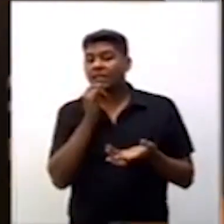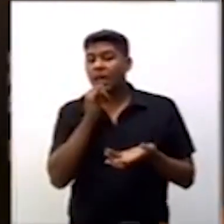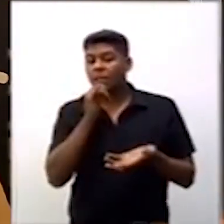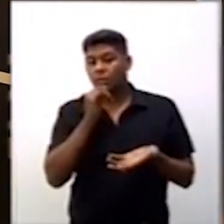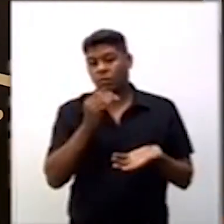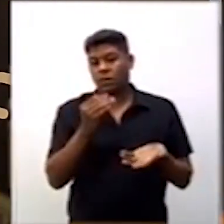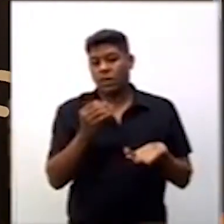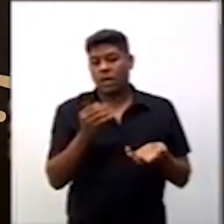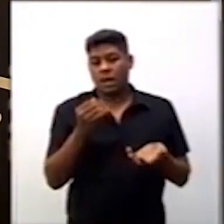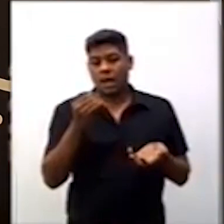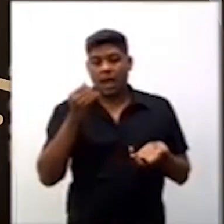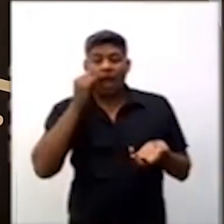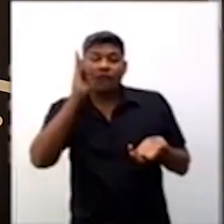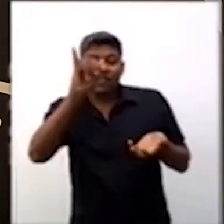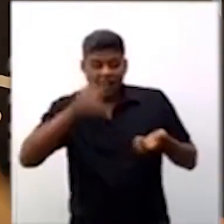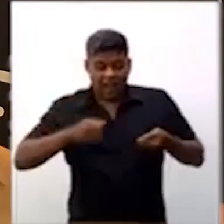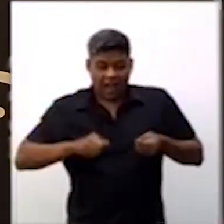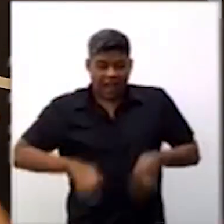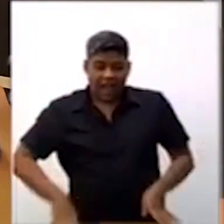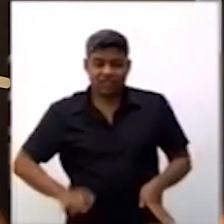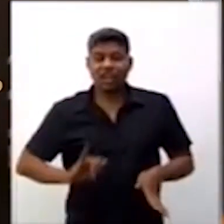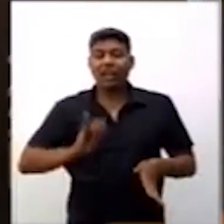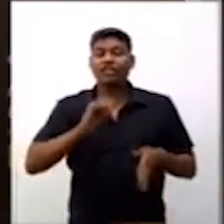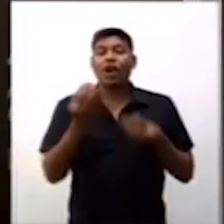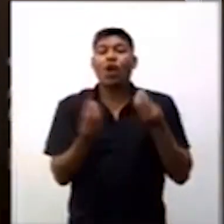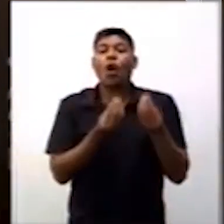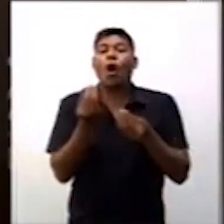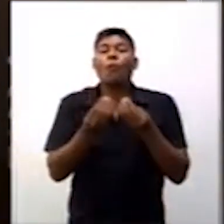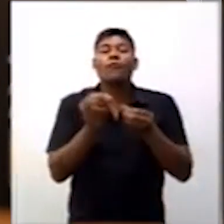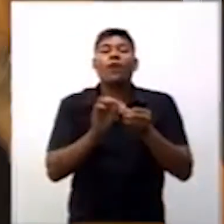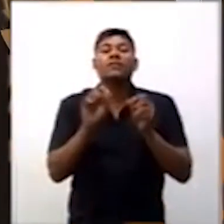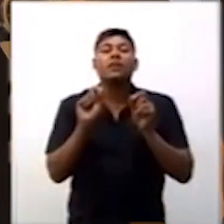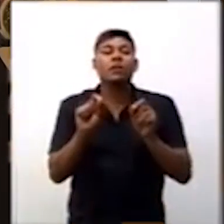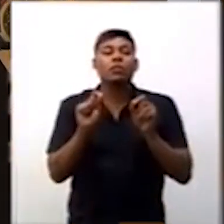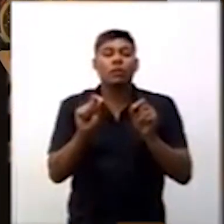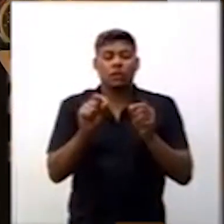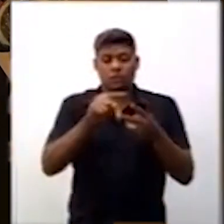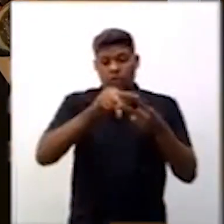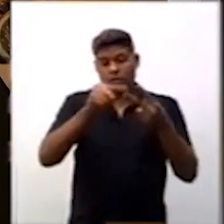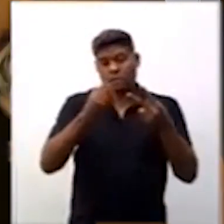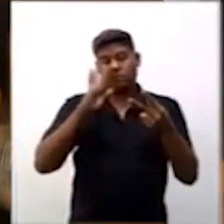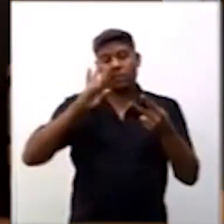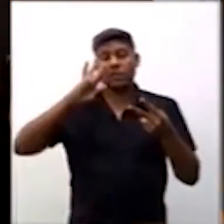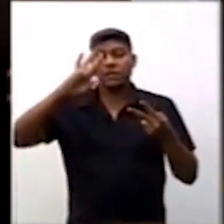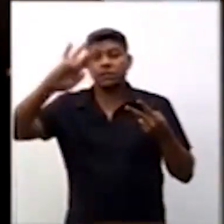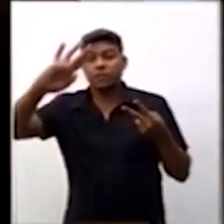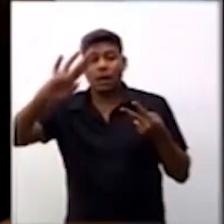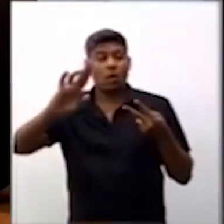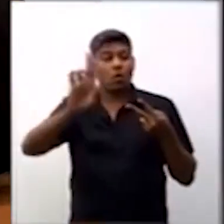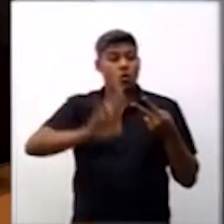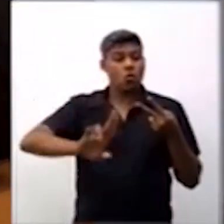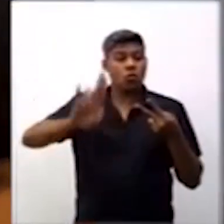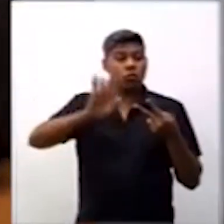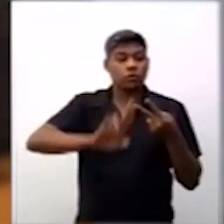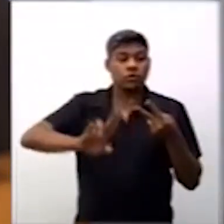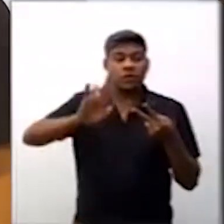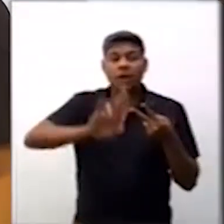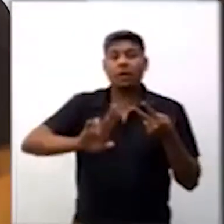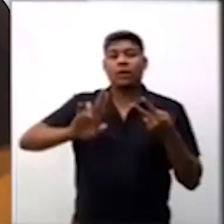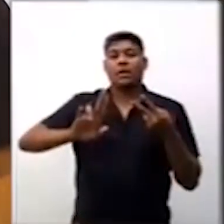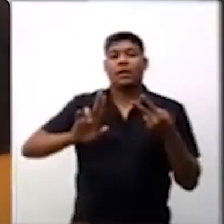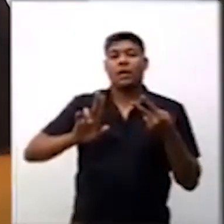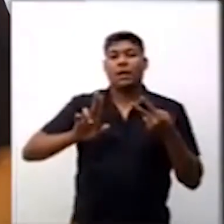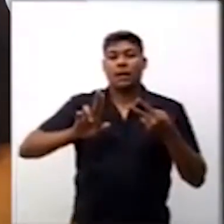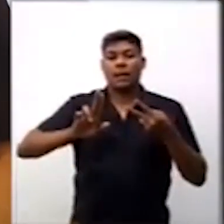no consumo de energia elétrica da minha casa, o que é que eu preciso fazer? Duas ações principais. Usar aparelhos de menor